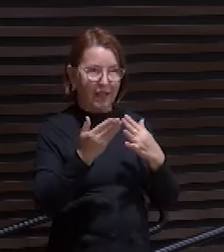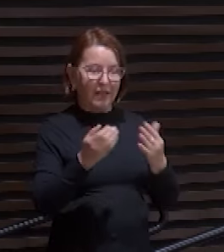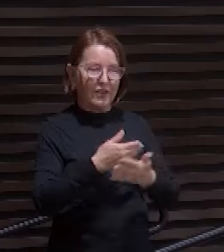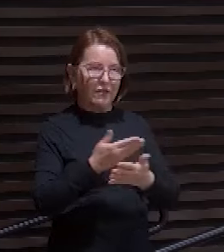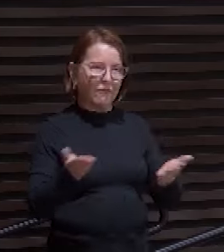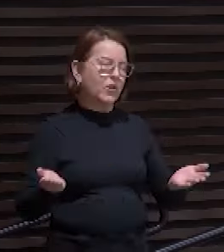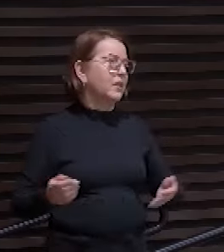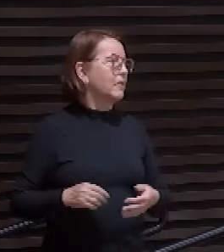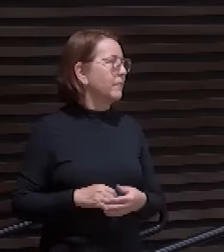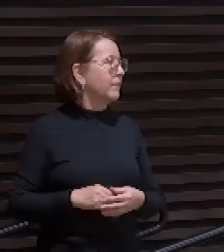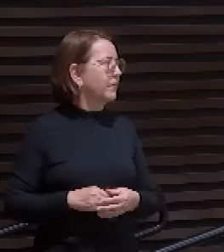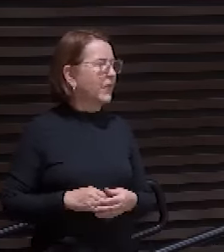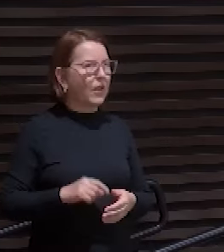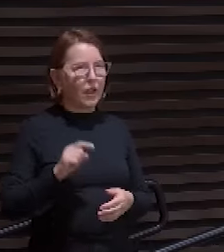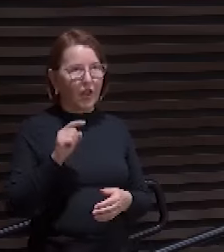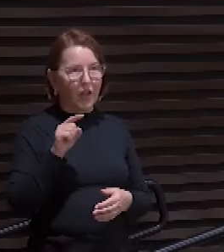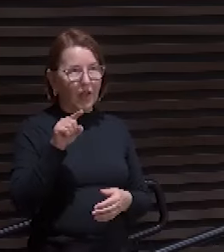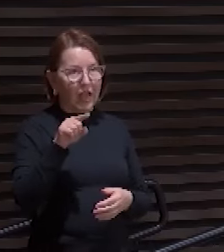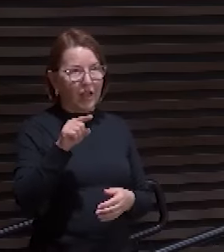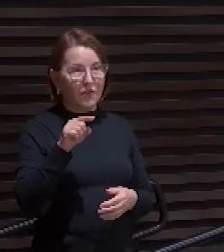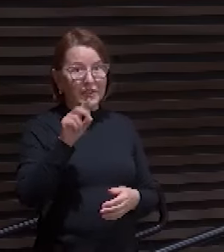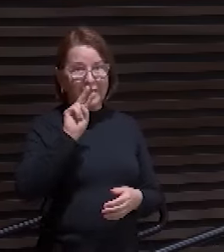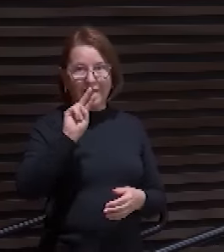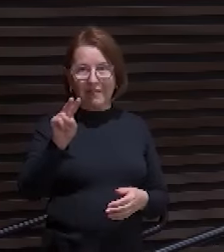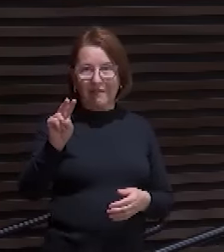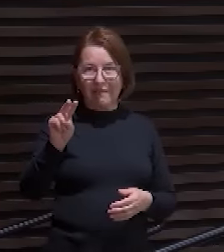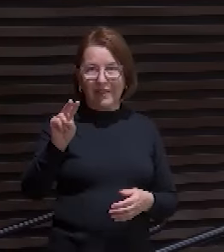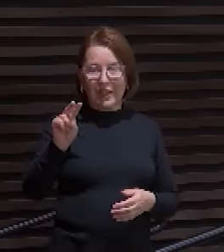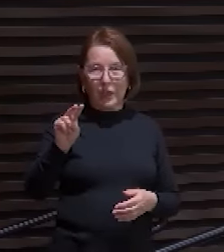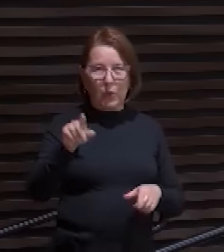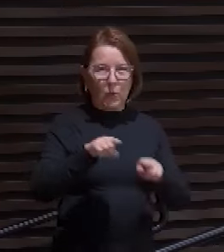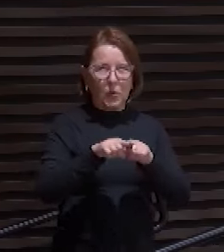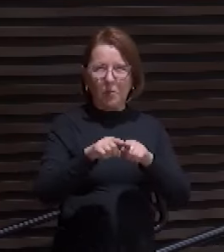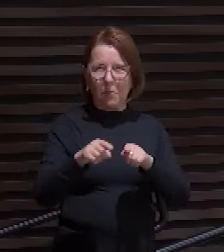Você vê o irmão chegando lá com uma BMW nova,